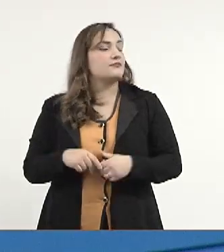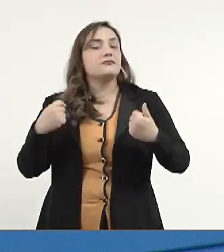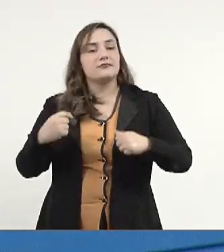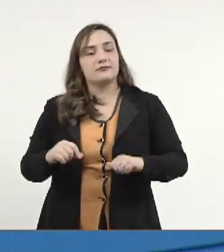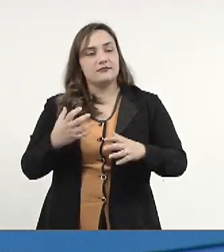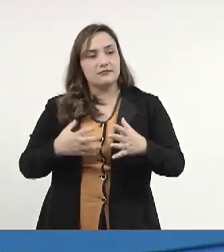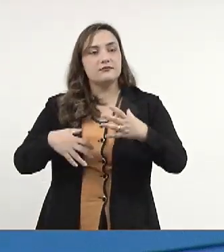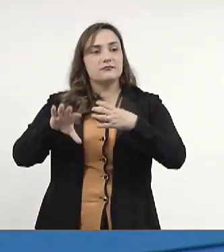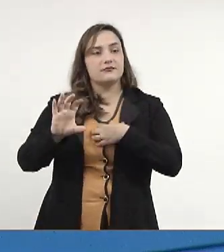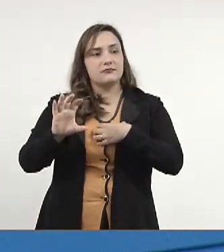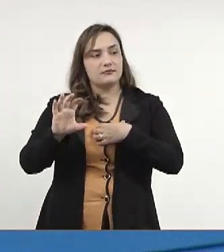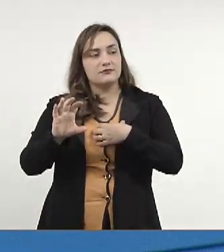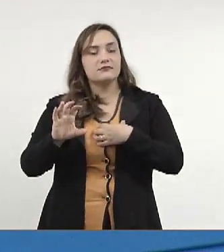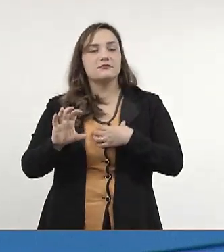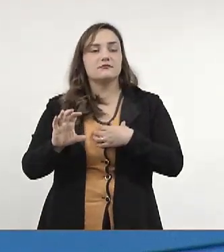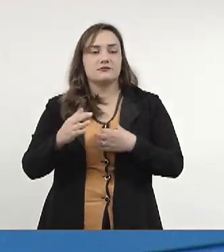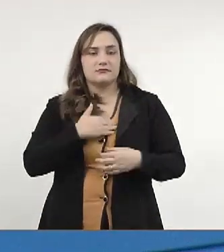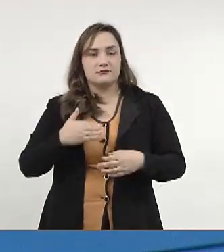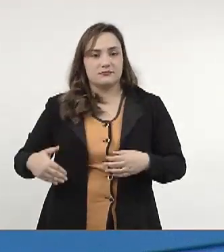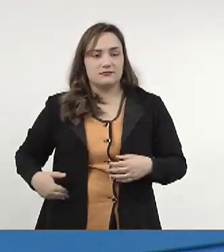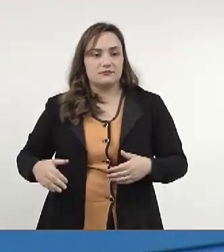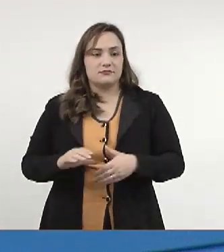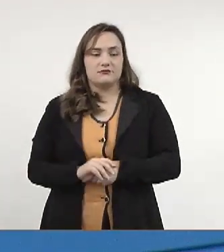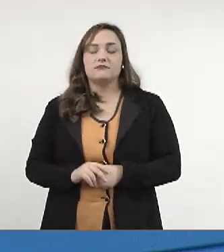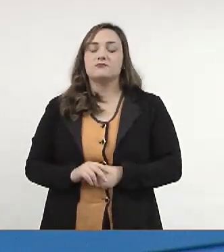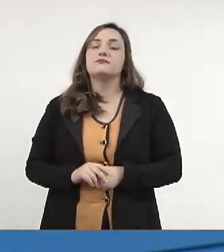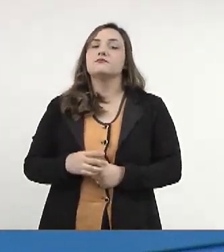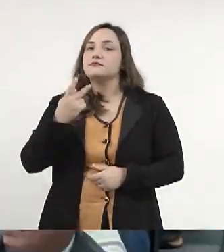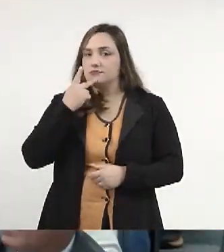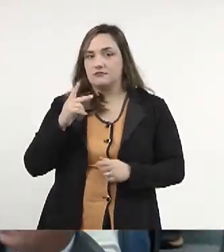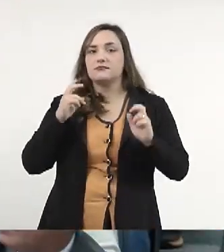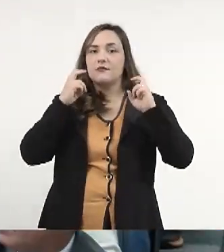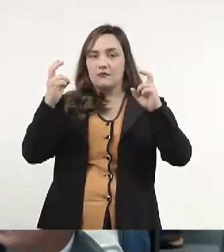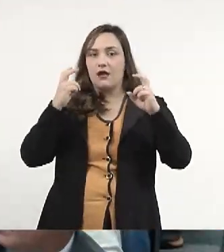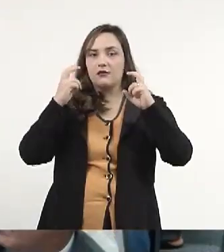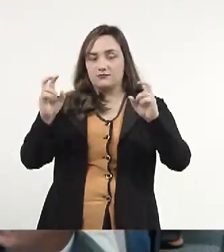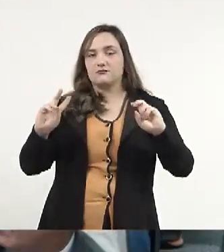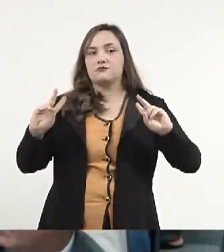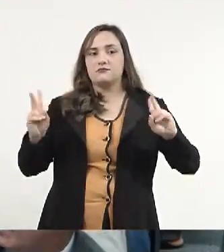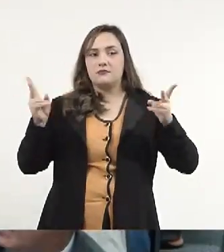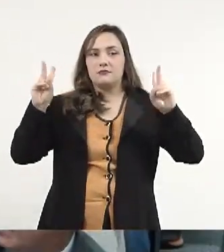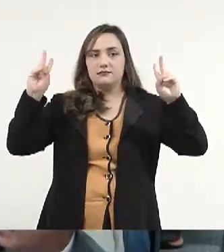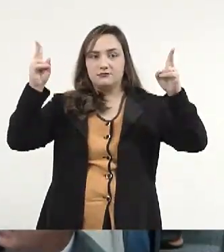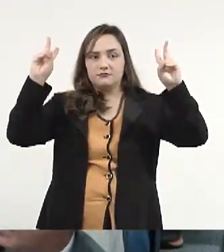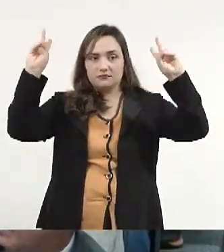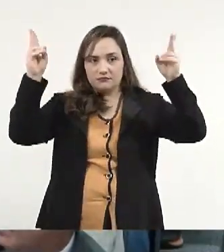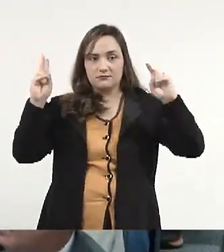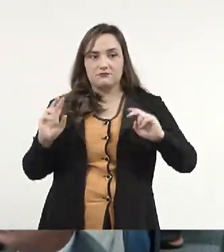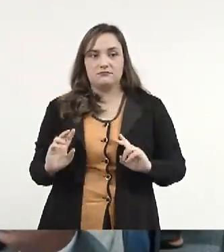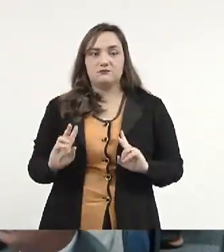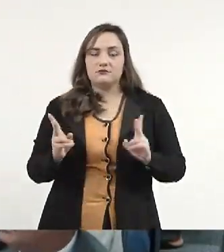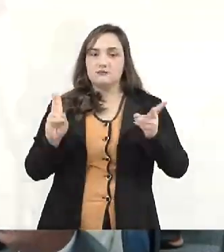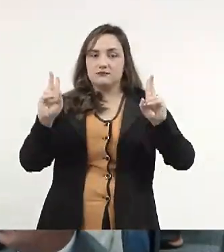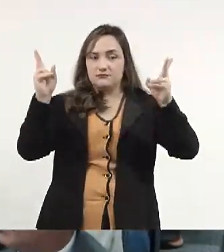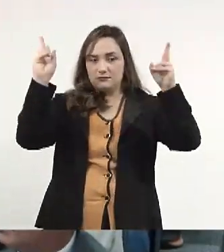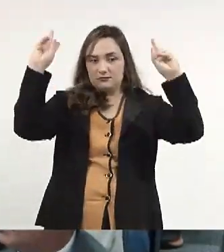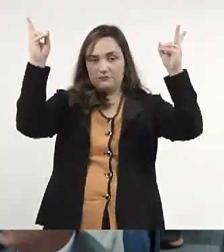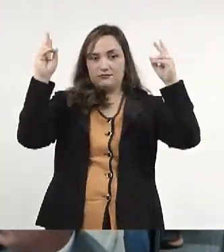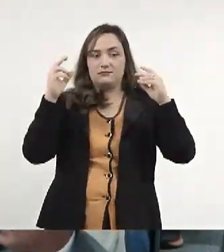sensibilizar o governo para justamente valorizar essas categorias.